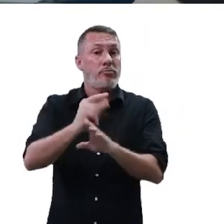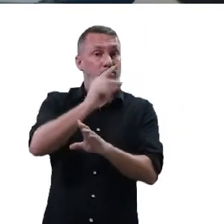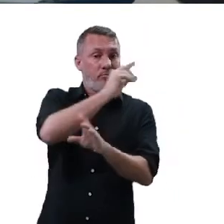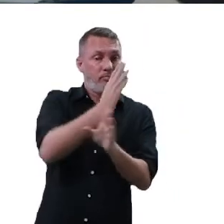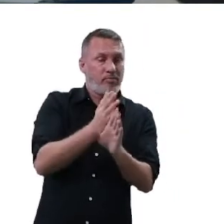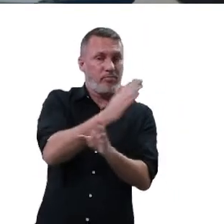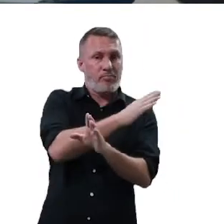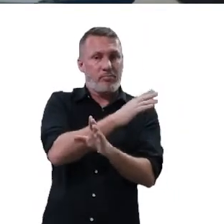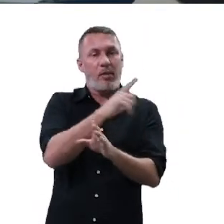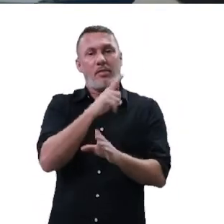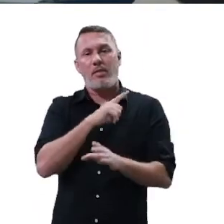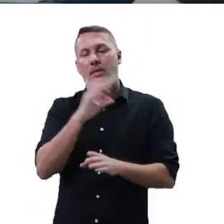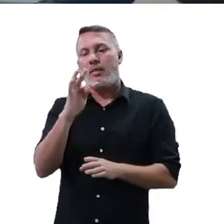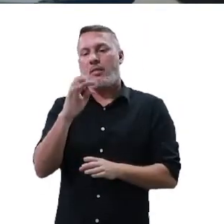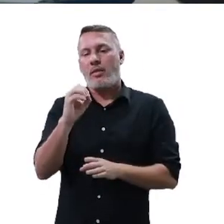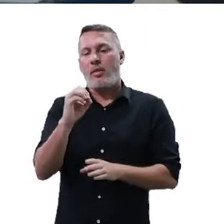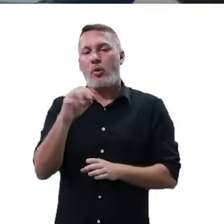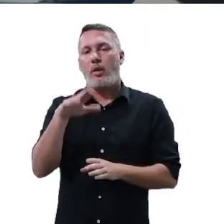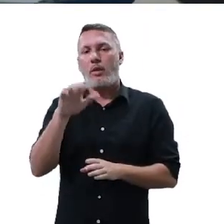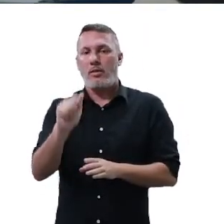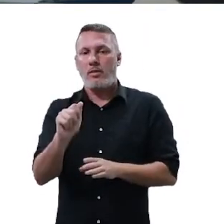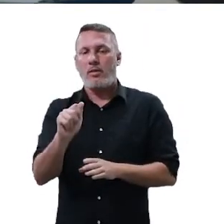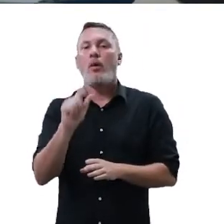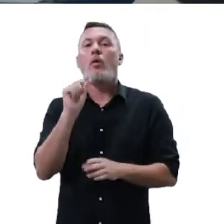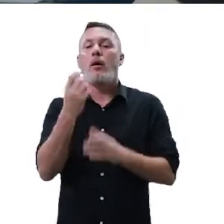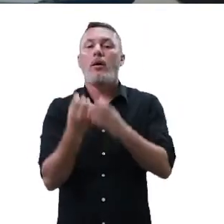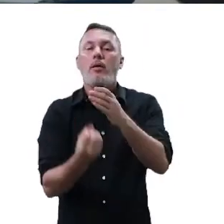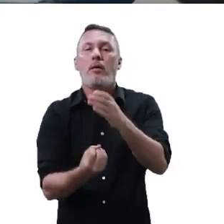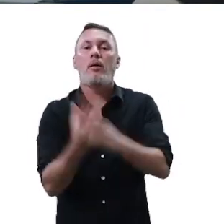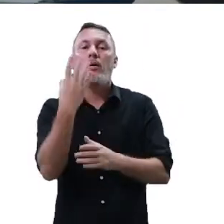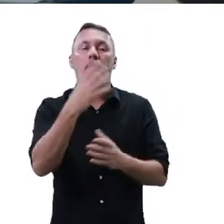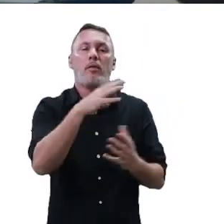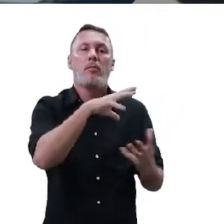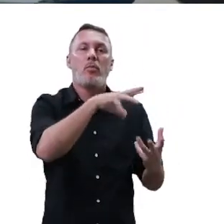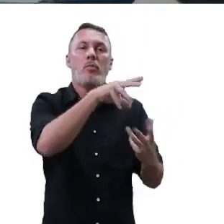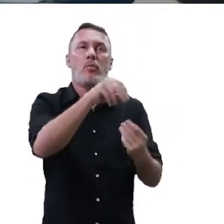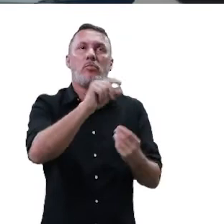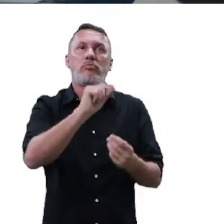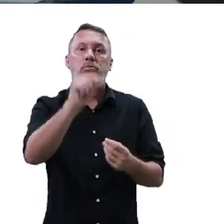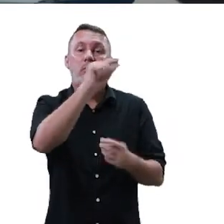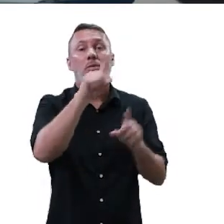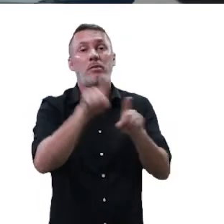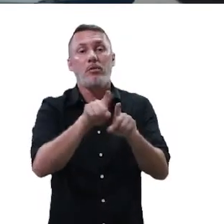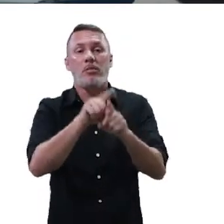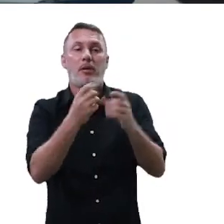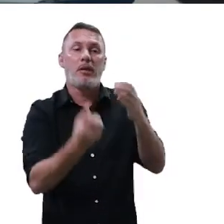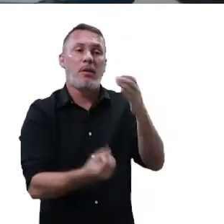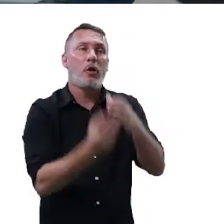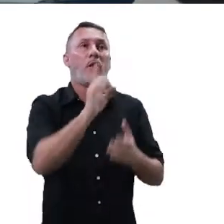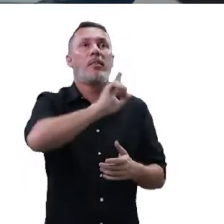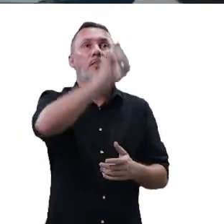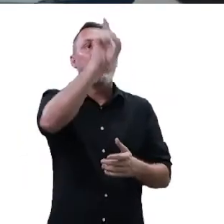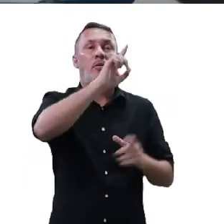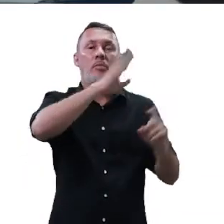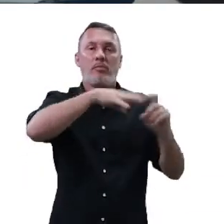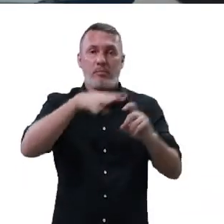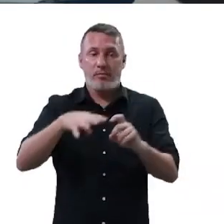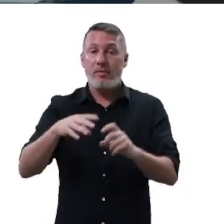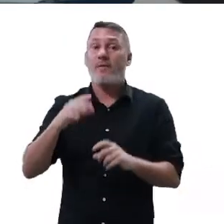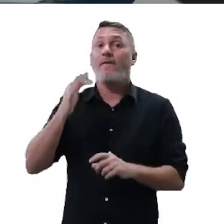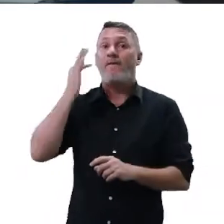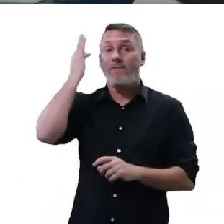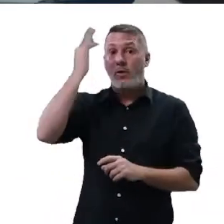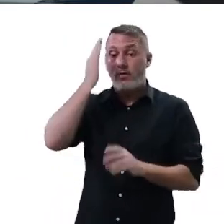mitologia tinha narrativas cosmogônicas e teogônicas, ou seja, a origem do cosmos, a partir do mito, e a origem dos deuses, a partir do